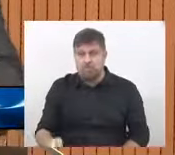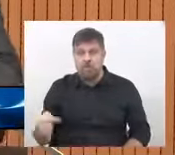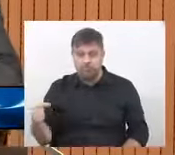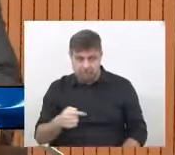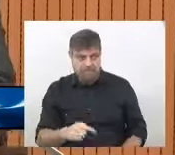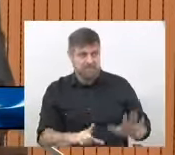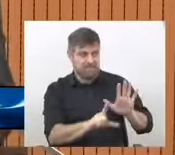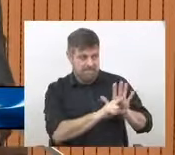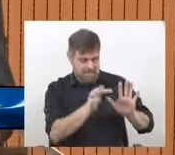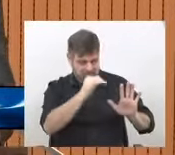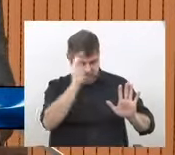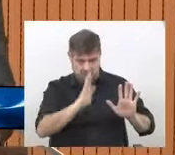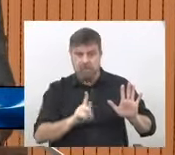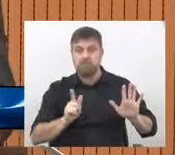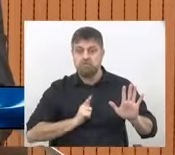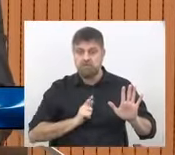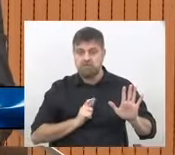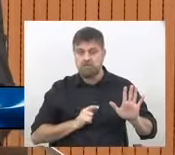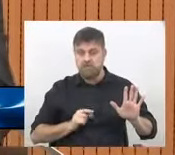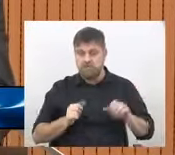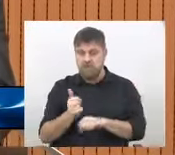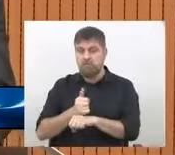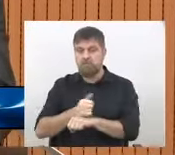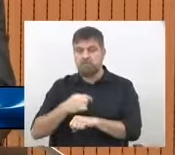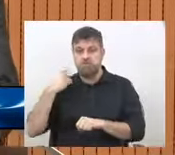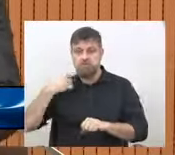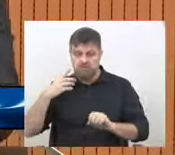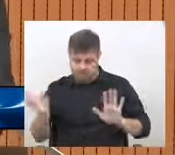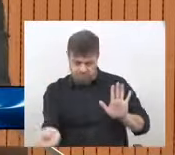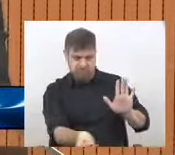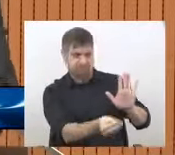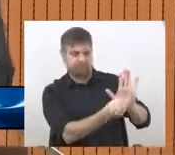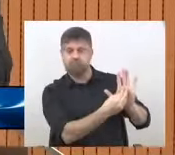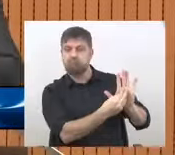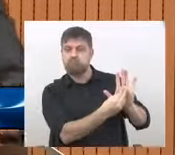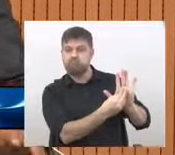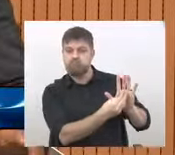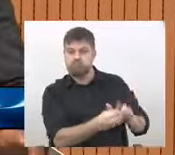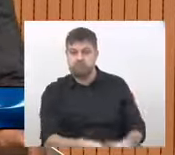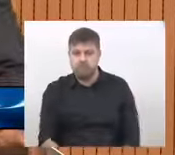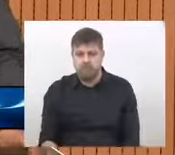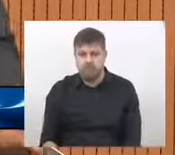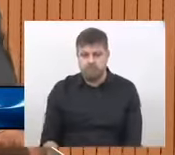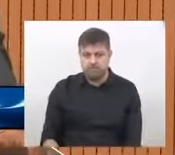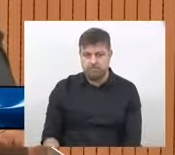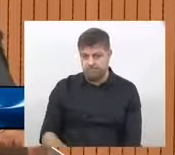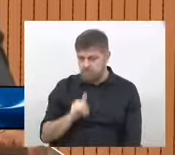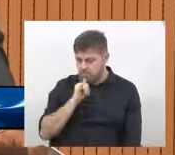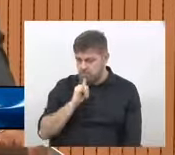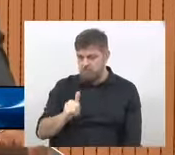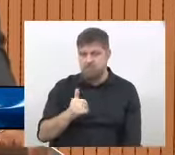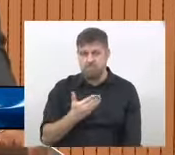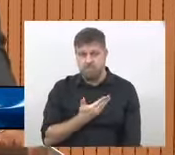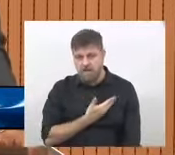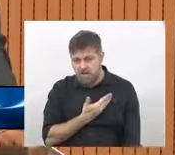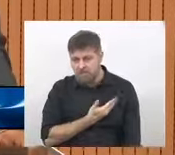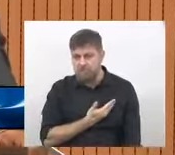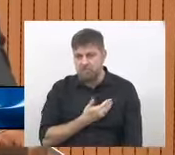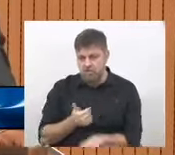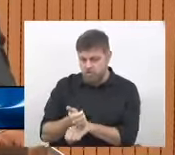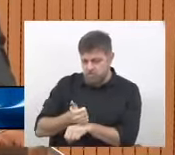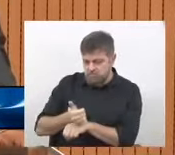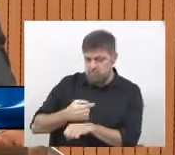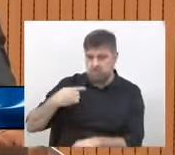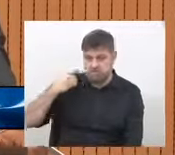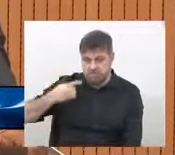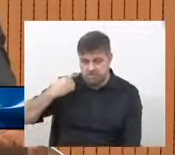garantido e assegurado na Constituição, e o advogado está lá. Então, você, meu amigo, você, minha amiga, advogado, você que atua